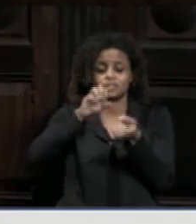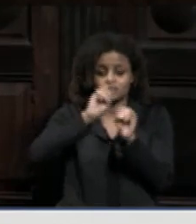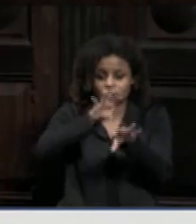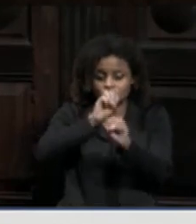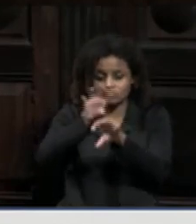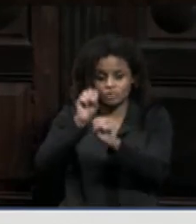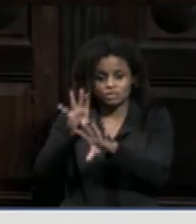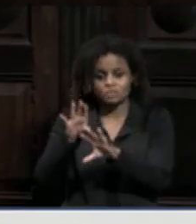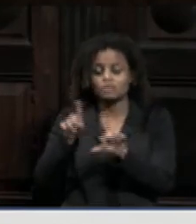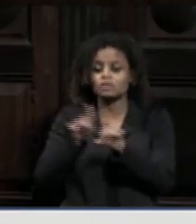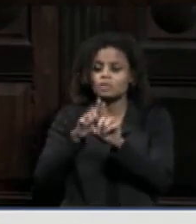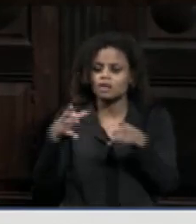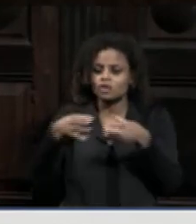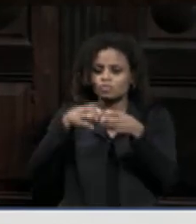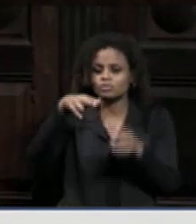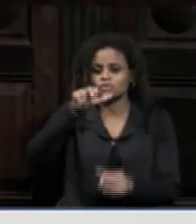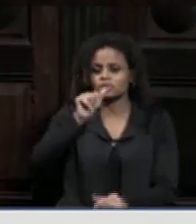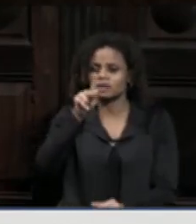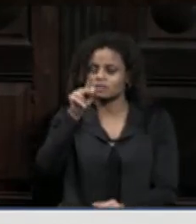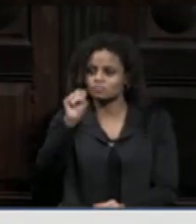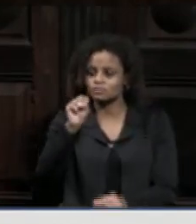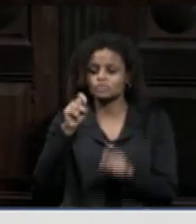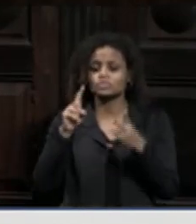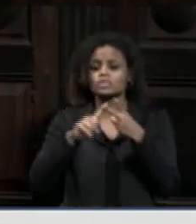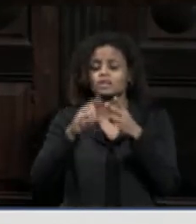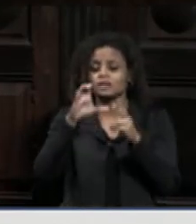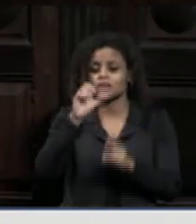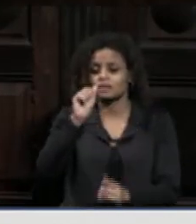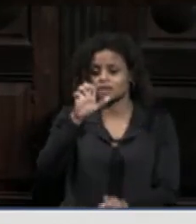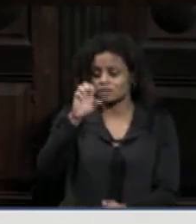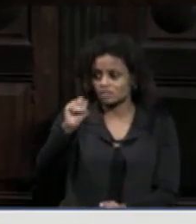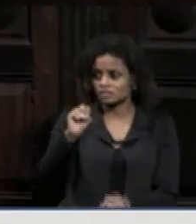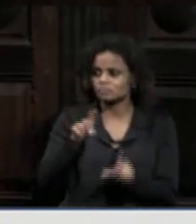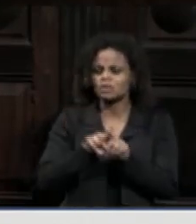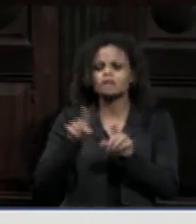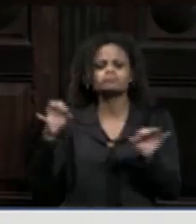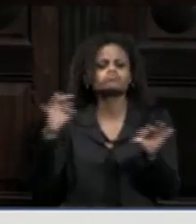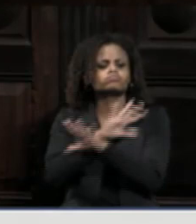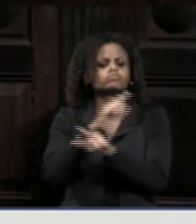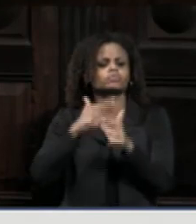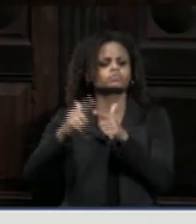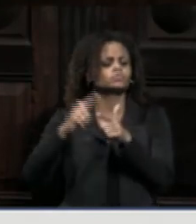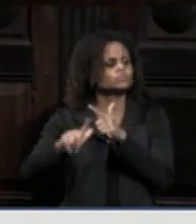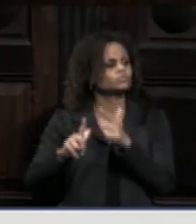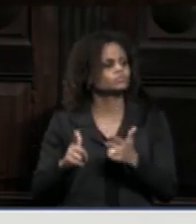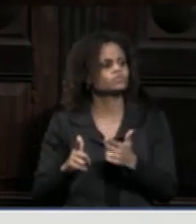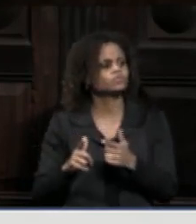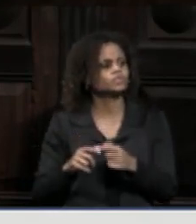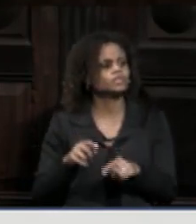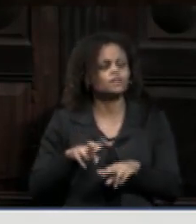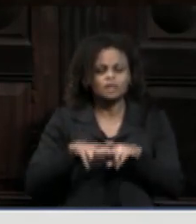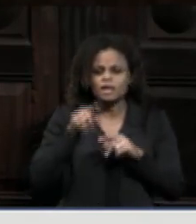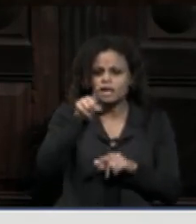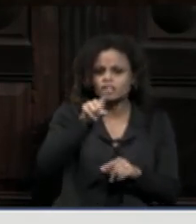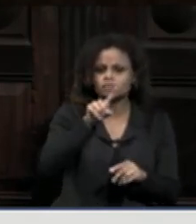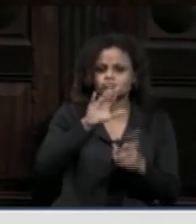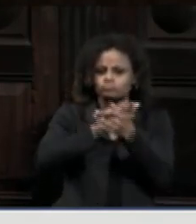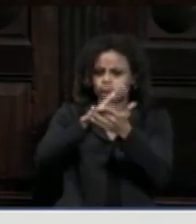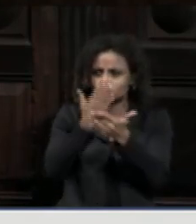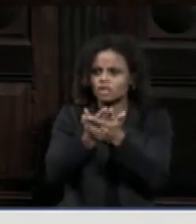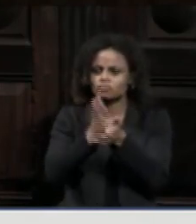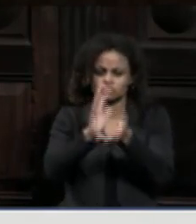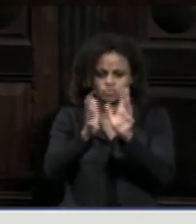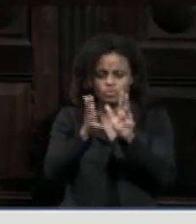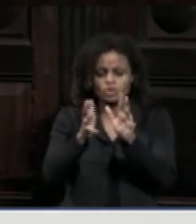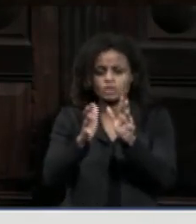equipe, a equipe do NAPES, a equipe do CAIS, para que resolva essa situação, para que os nossos intérpretes de Libras, contratados pelo